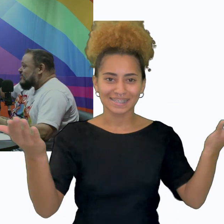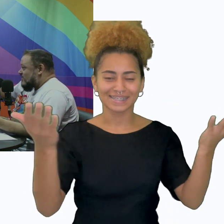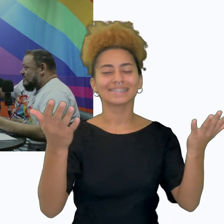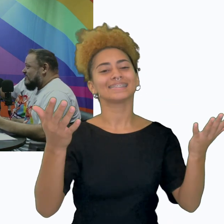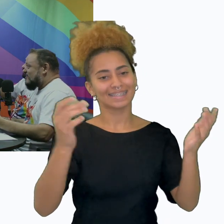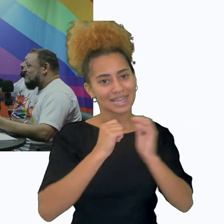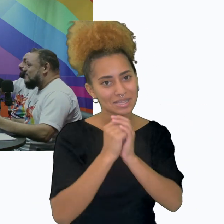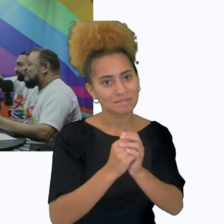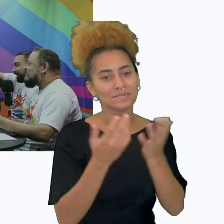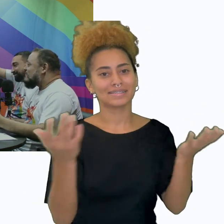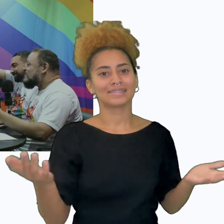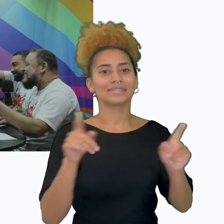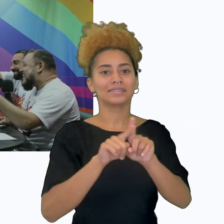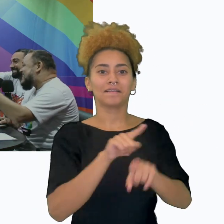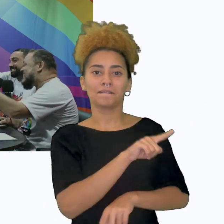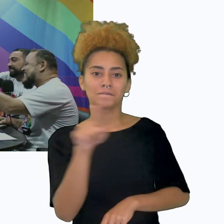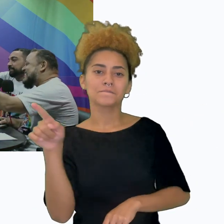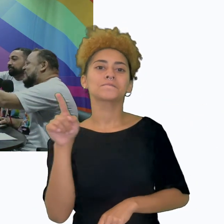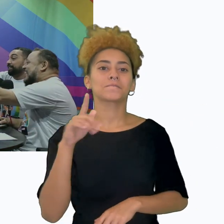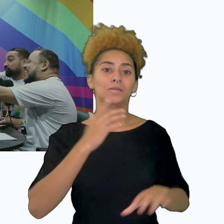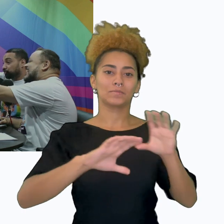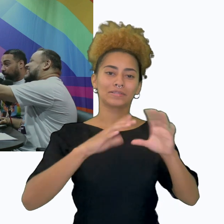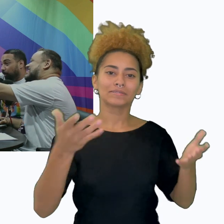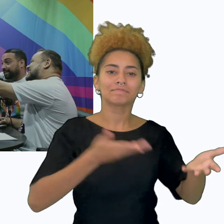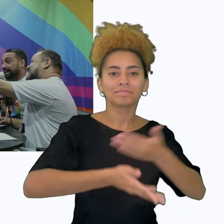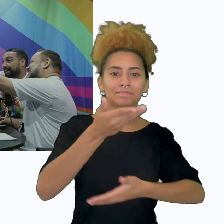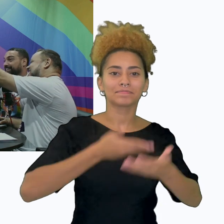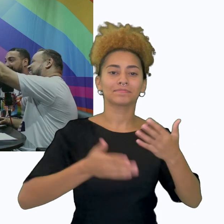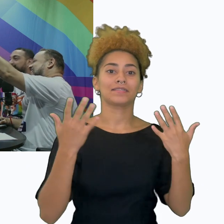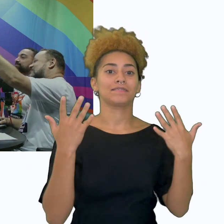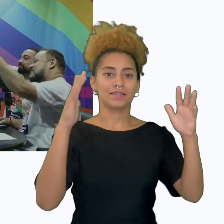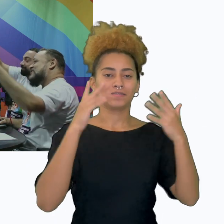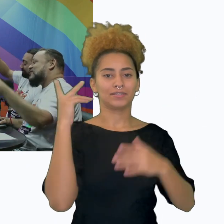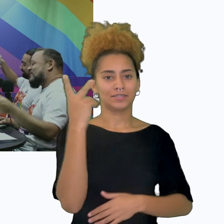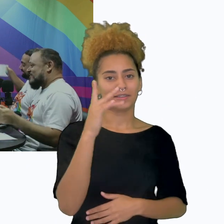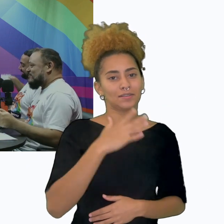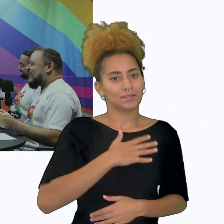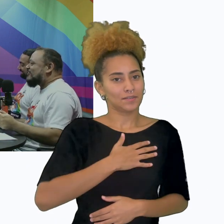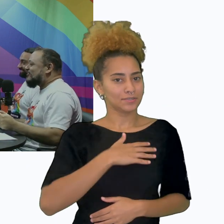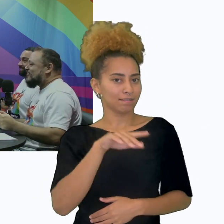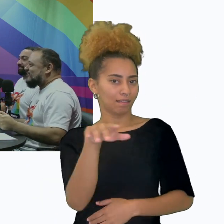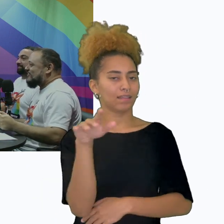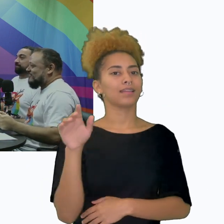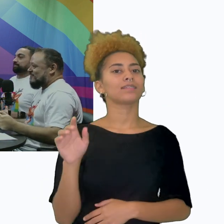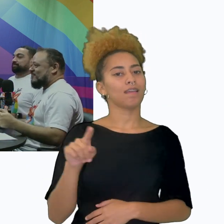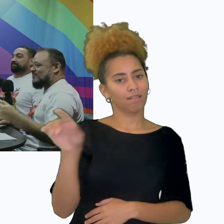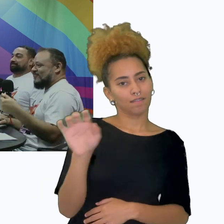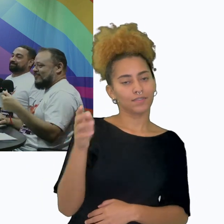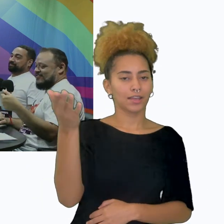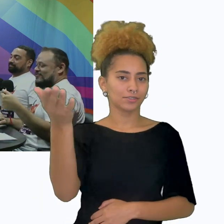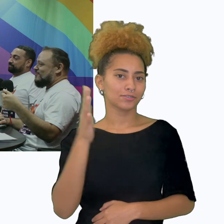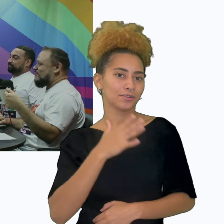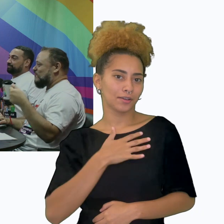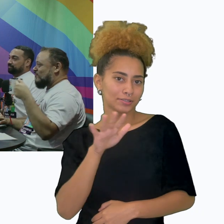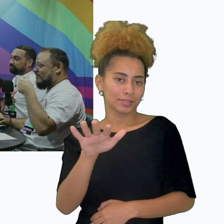E viva vocês. Amém. Viva vocês. E vocês que não deram história. oportunidade. Viva a história. Eu gostei, Obrigado, eu gente. gostei desse viagem aqui, adorei.